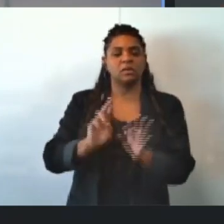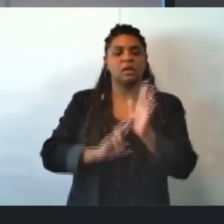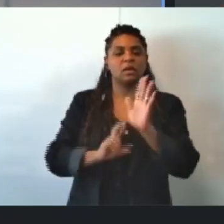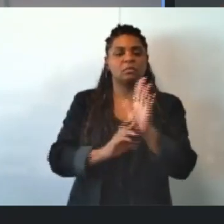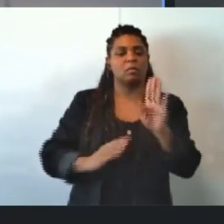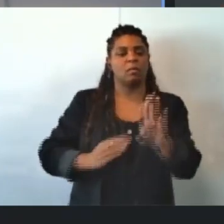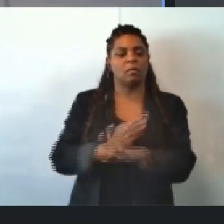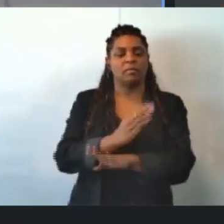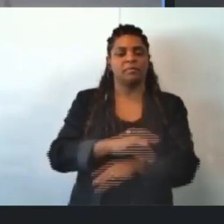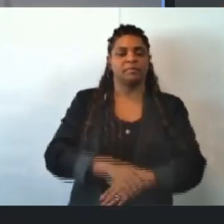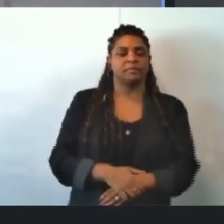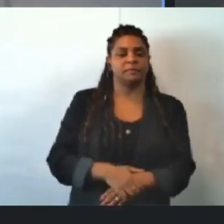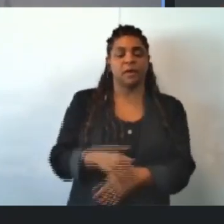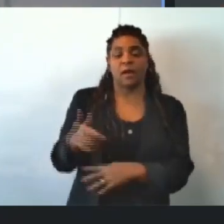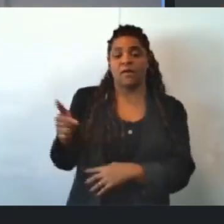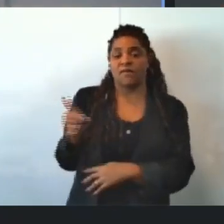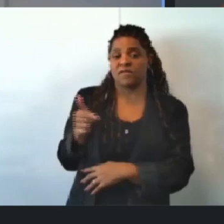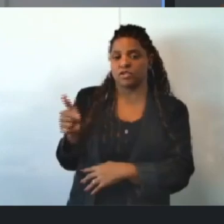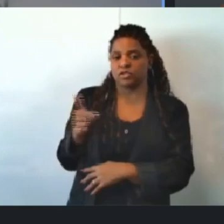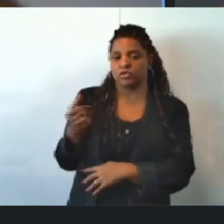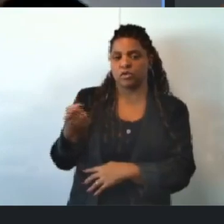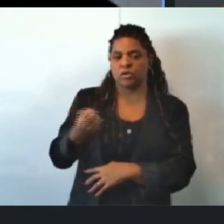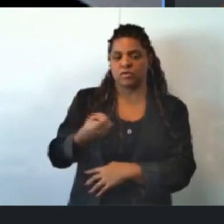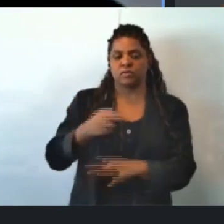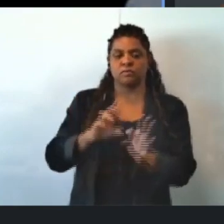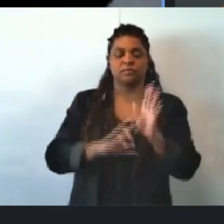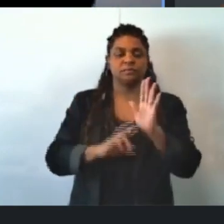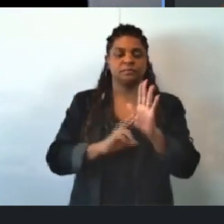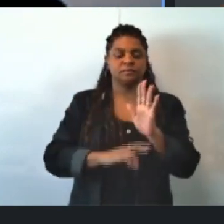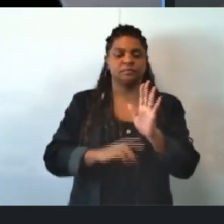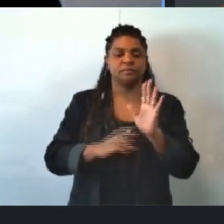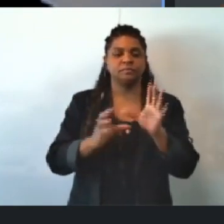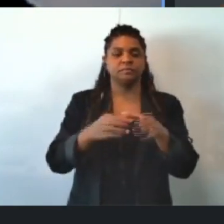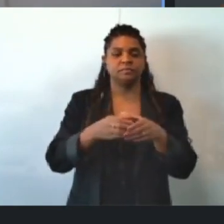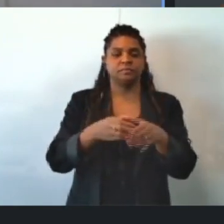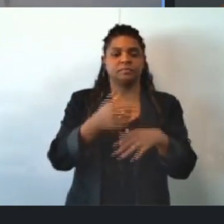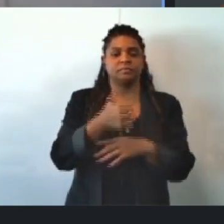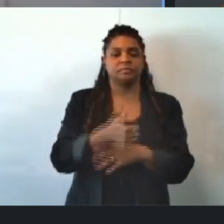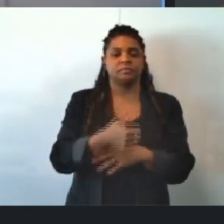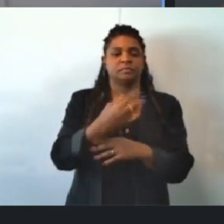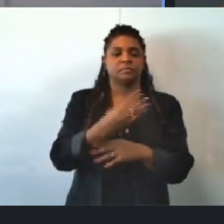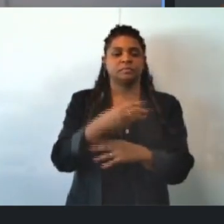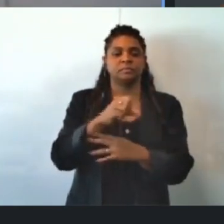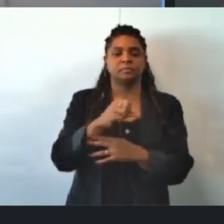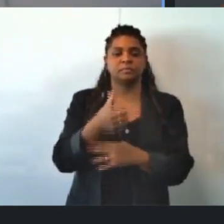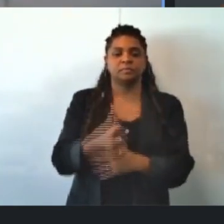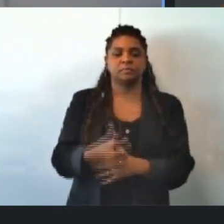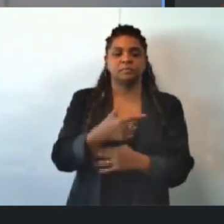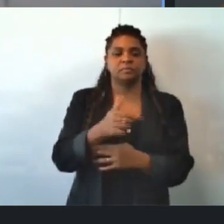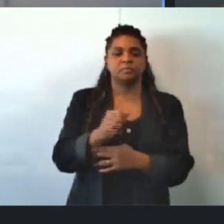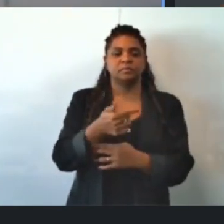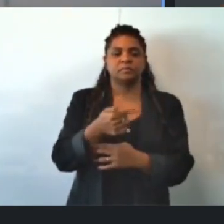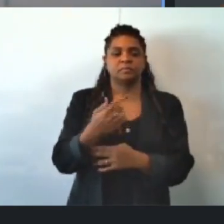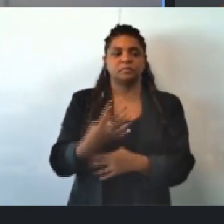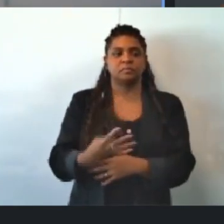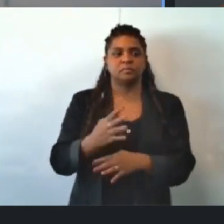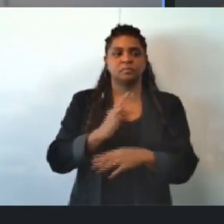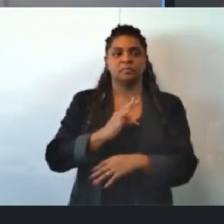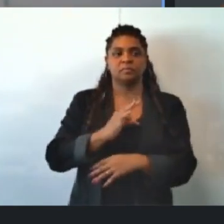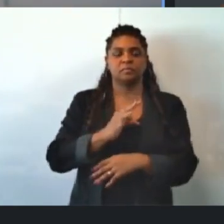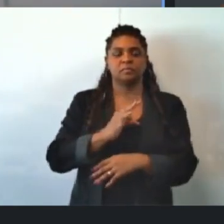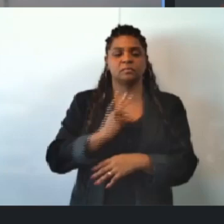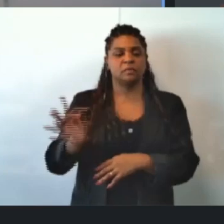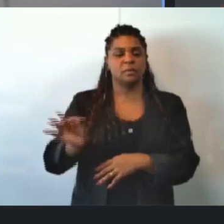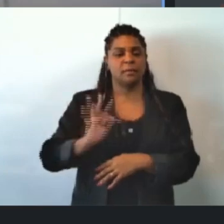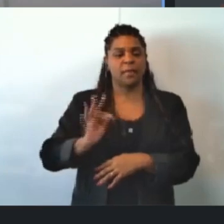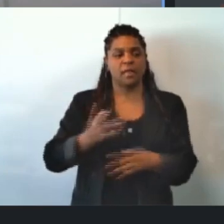22º, requerimento de comissão 1396 de 24, uma visita técnica. Finalidade, historiar o trânsito à porta do Instituto Educacional